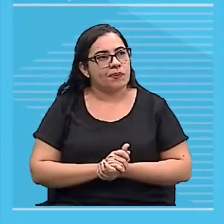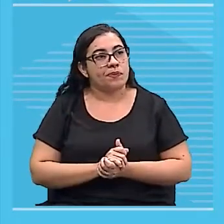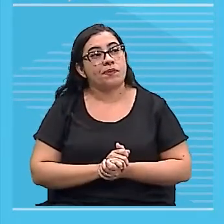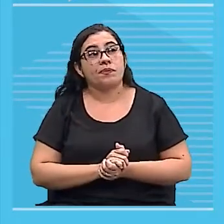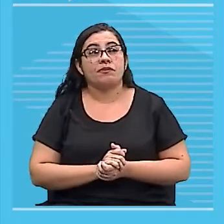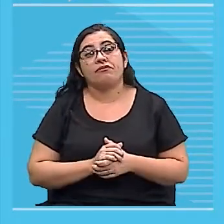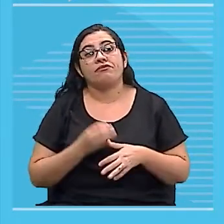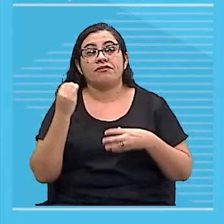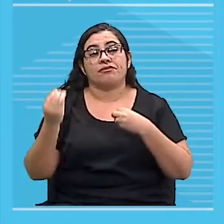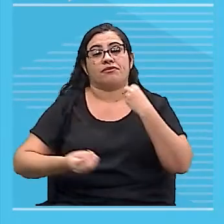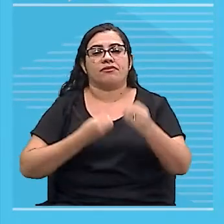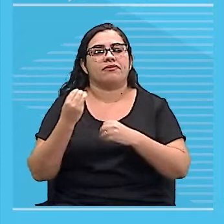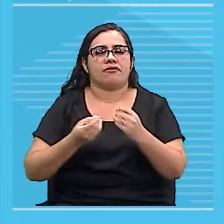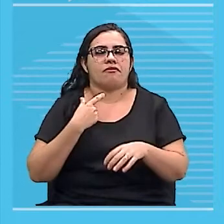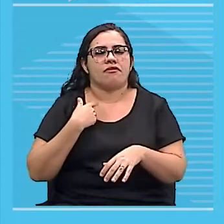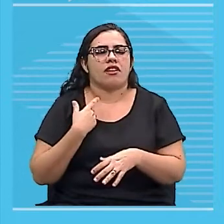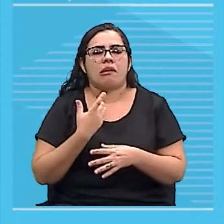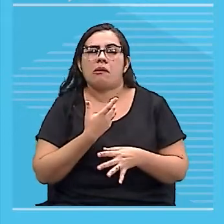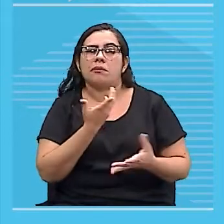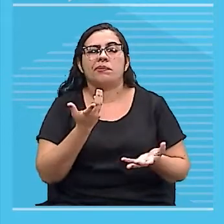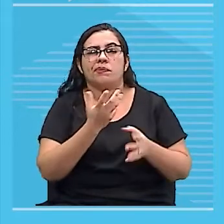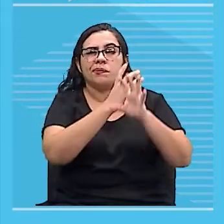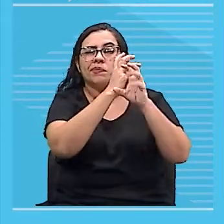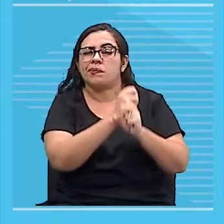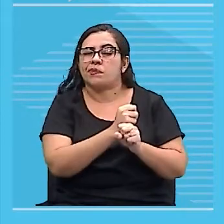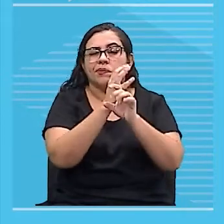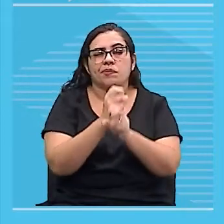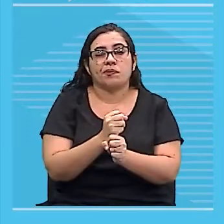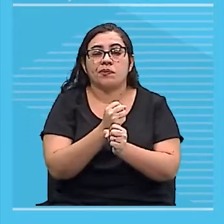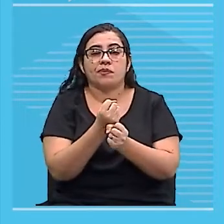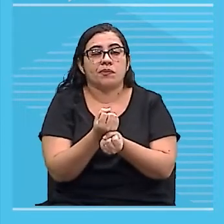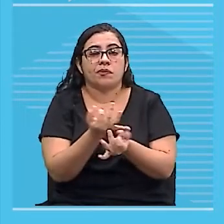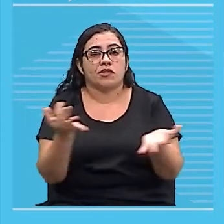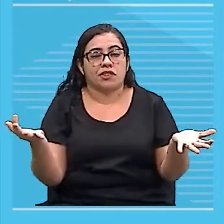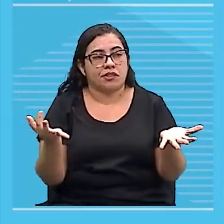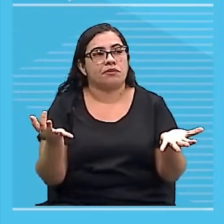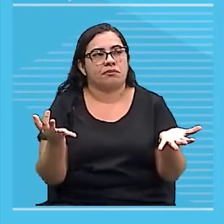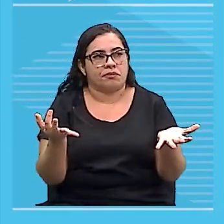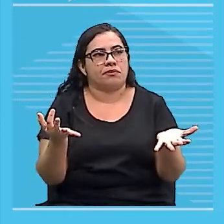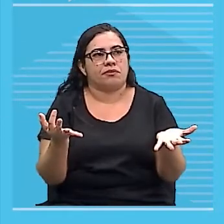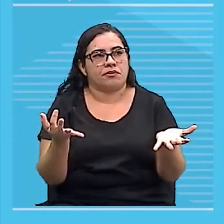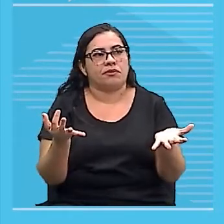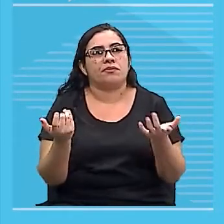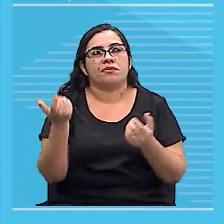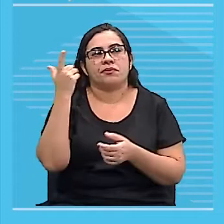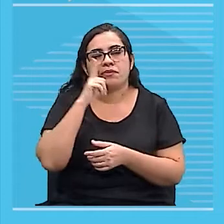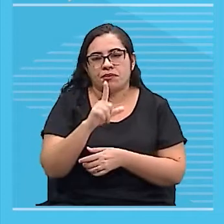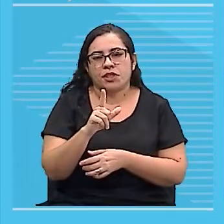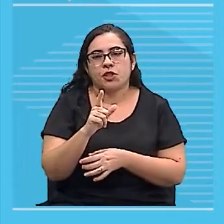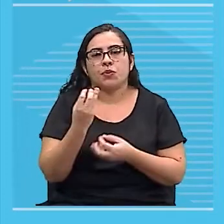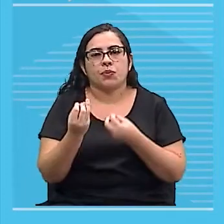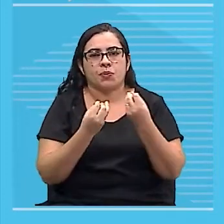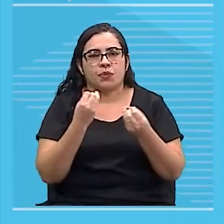E como é que eu vou medir, professor, essa capacidade de acúmulo de cargas? Eu consigo medir